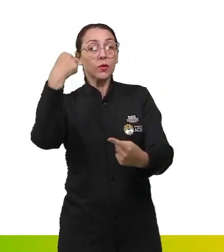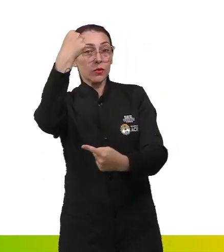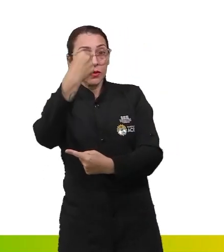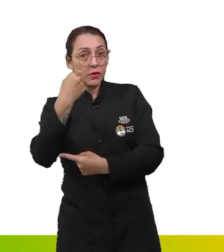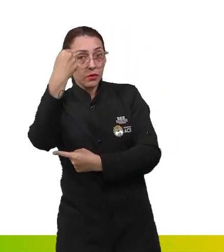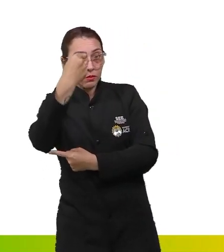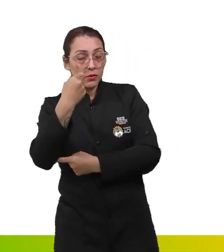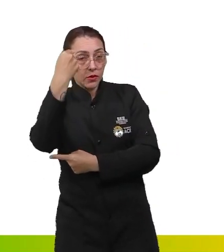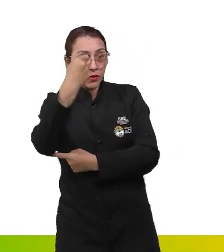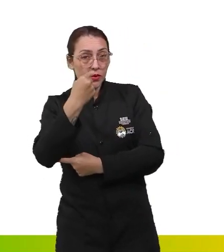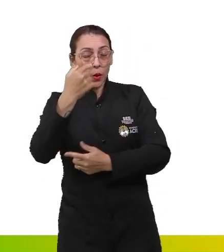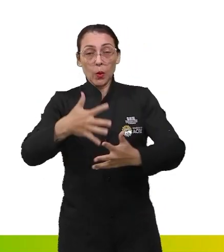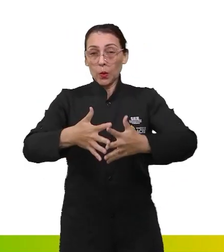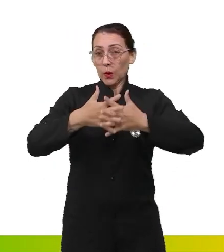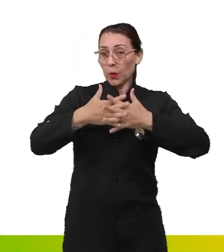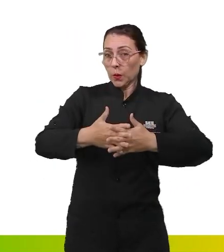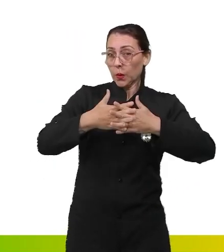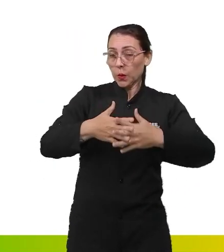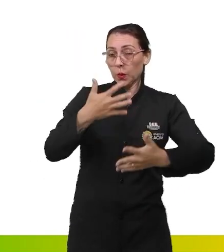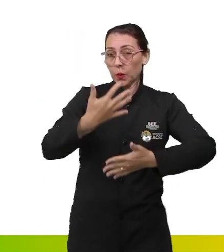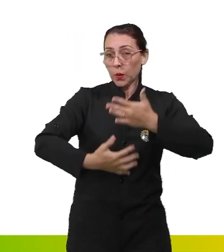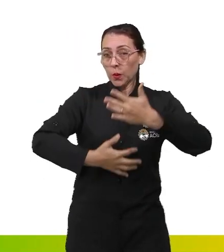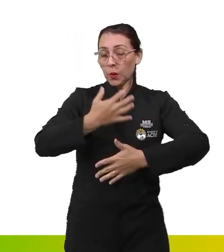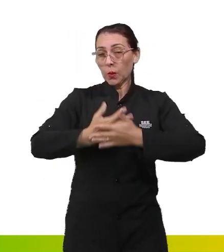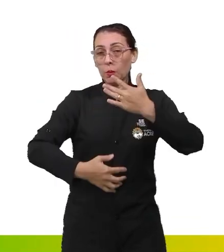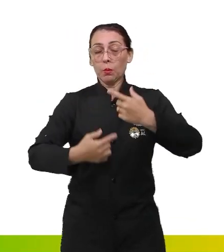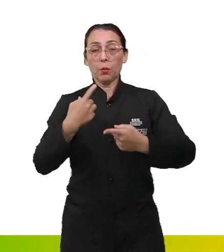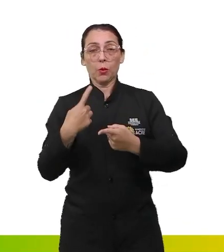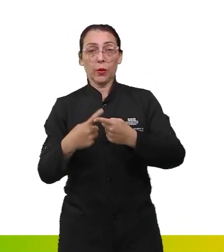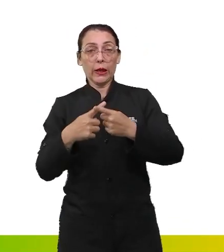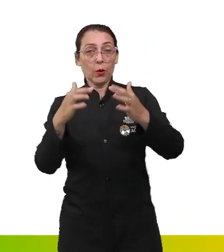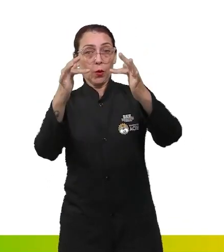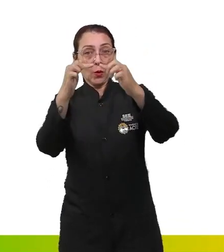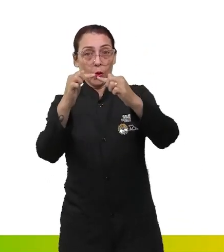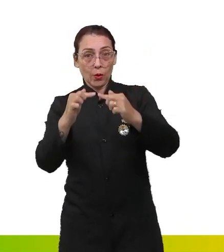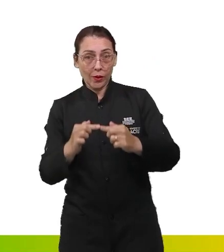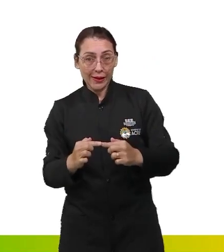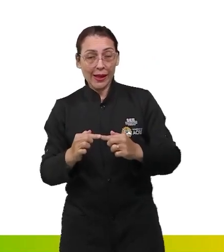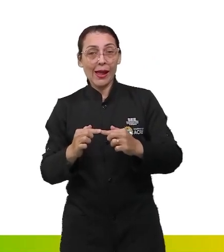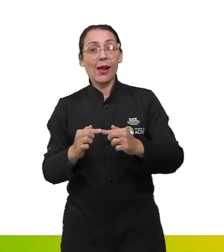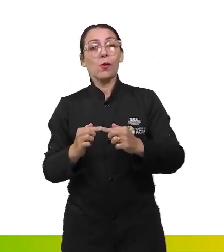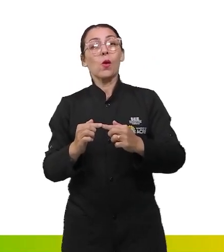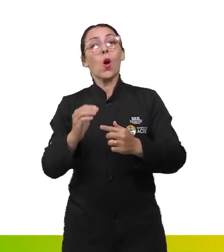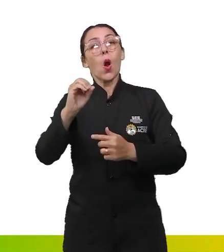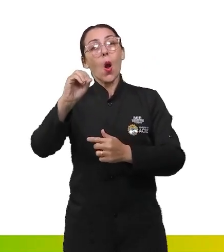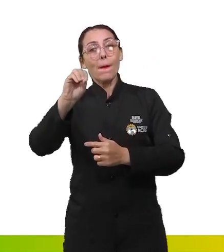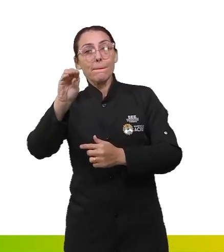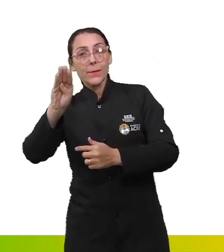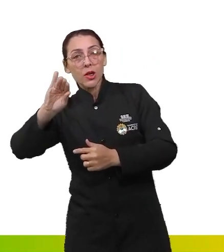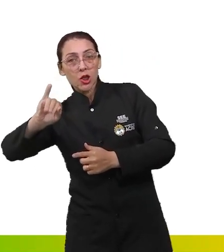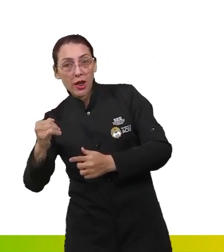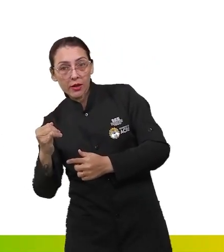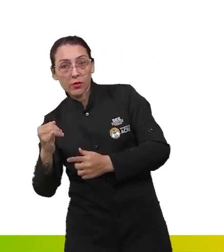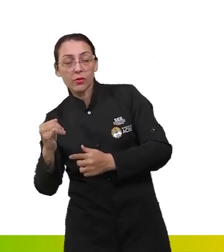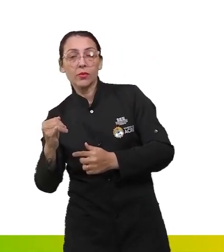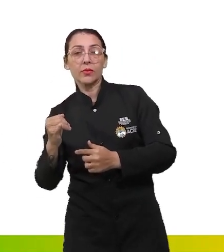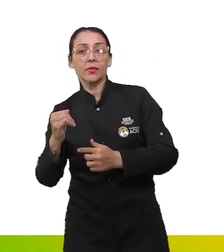espanhola, complica um pouco mais, porque eu tenho que concordar com o objeto. Quem gosta, gosta de